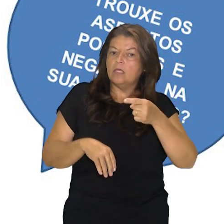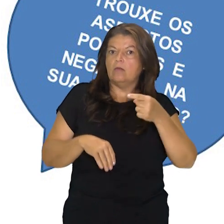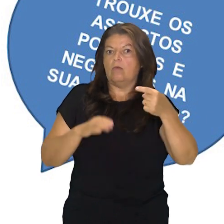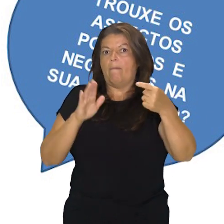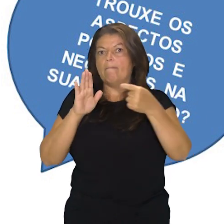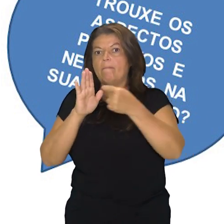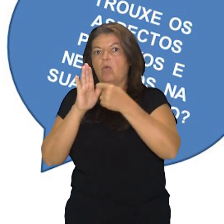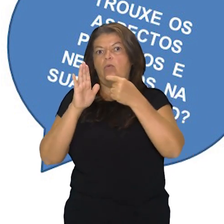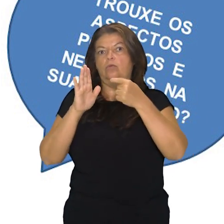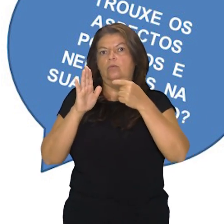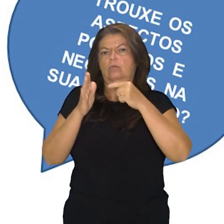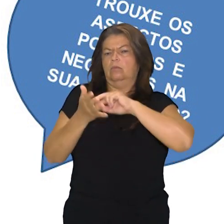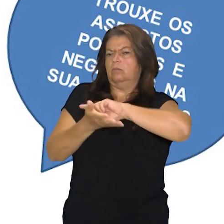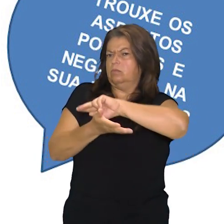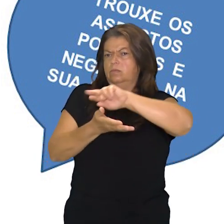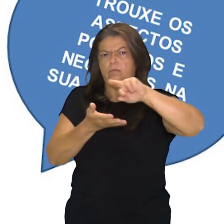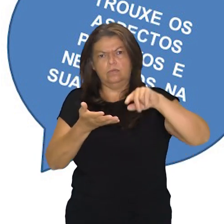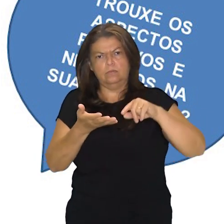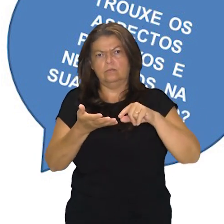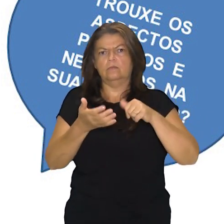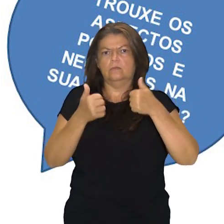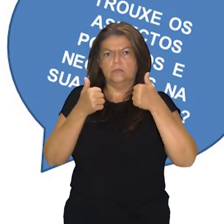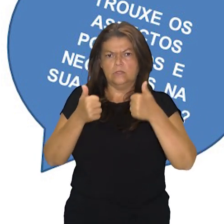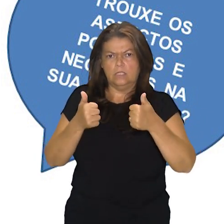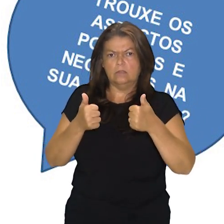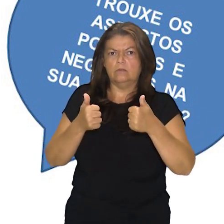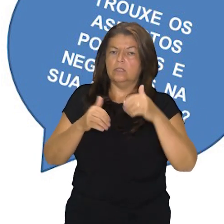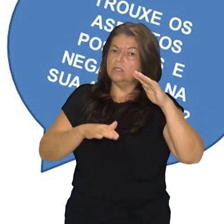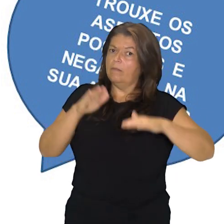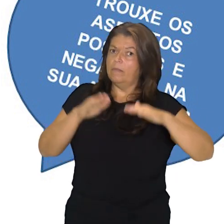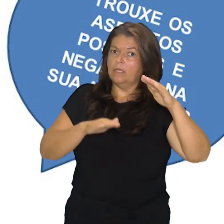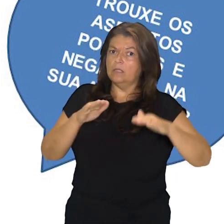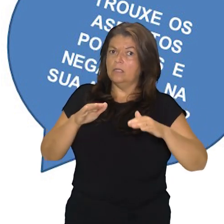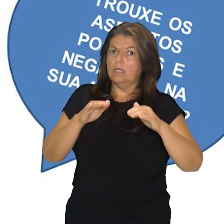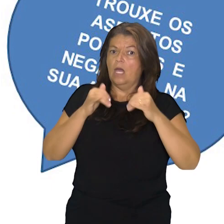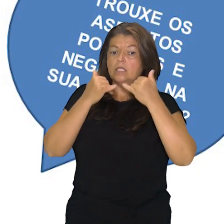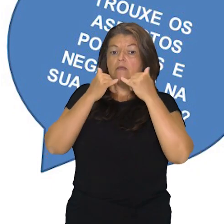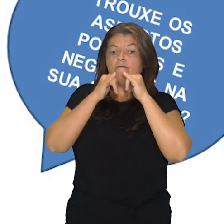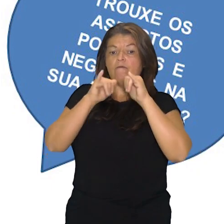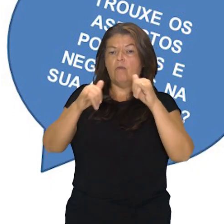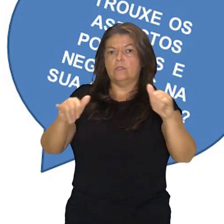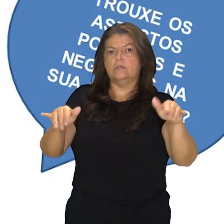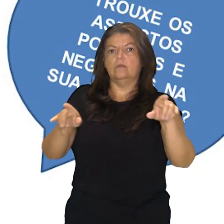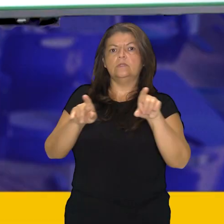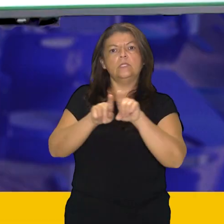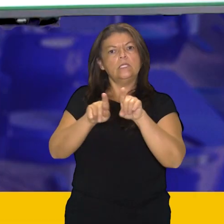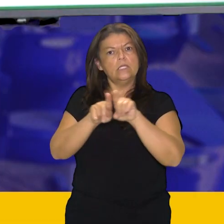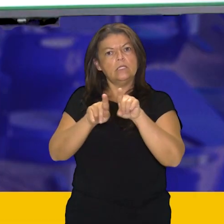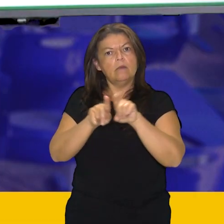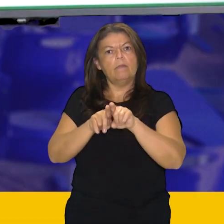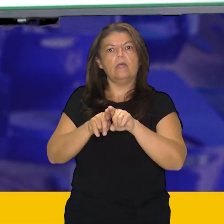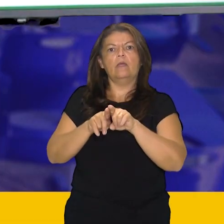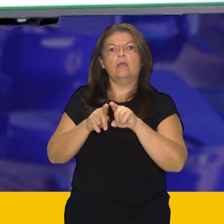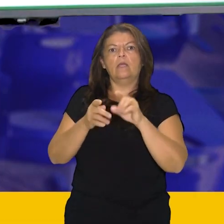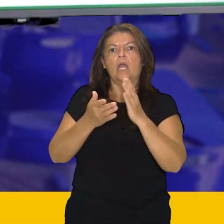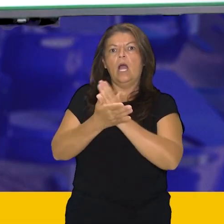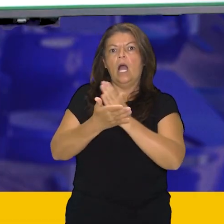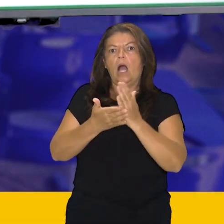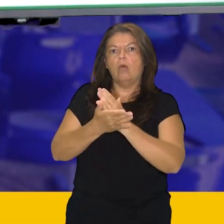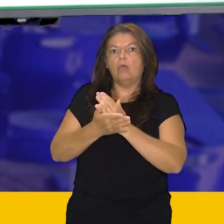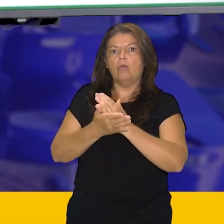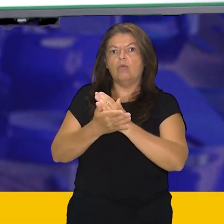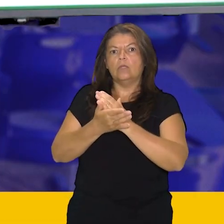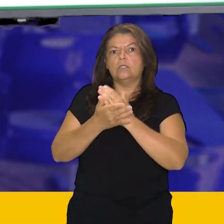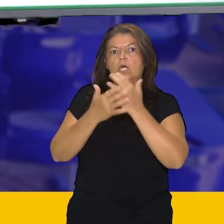é sequenciada por outras informações nos parágrafos que seguem, se existe uma unidade nesse texto, se existe